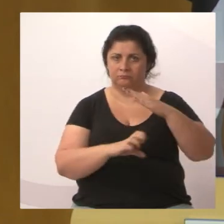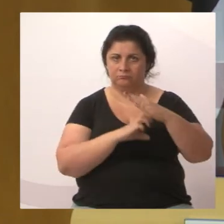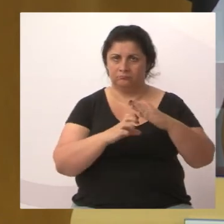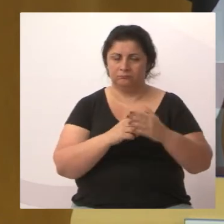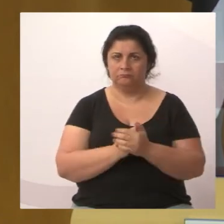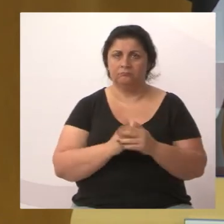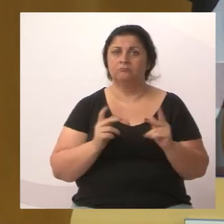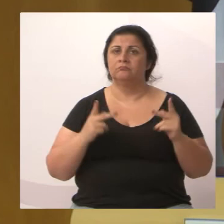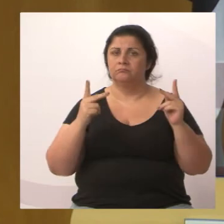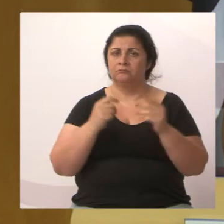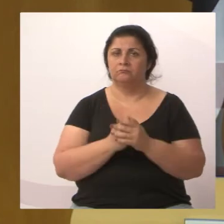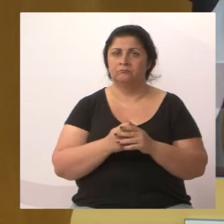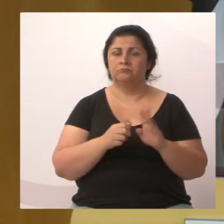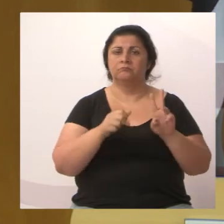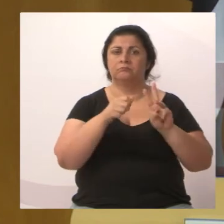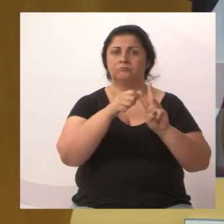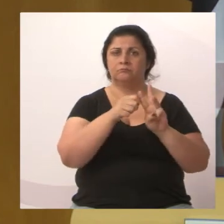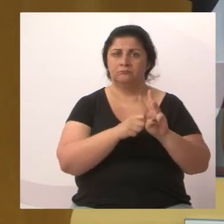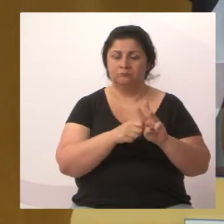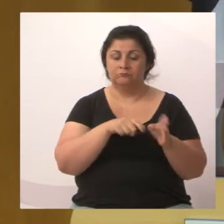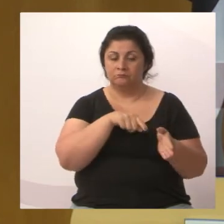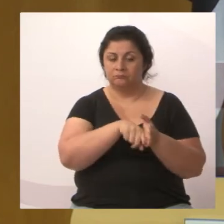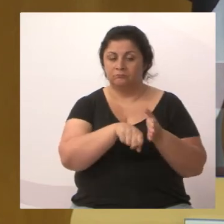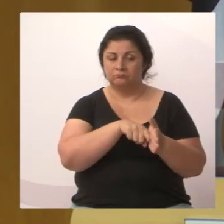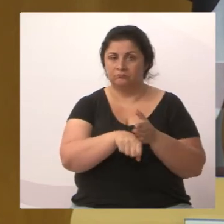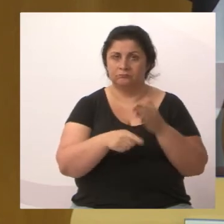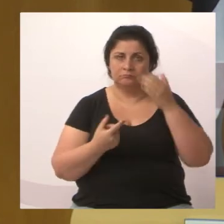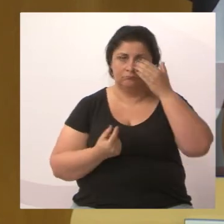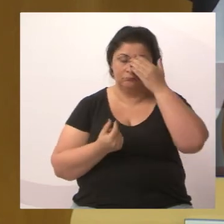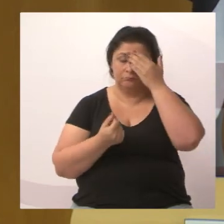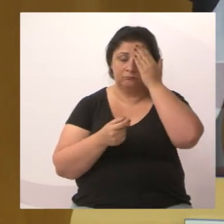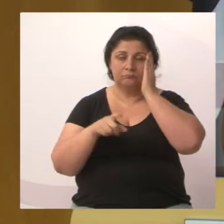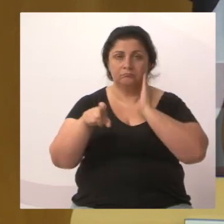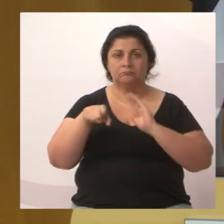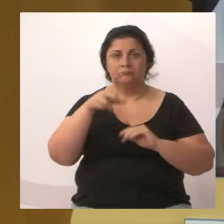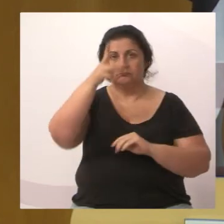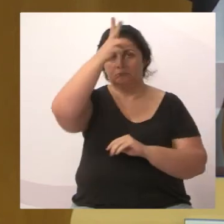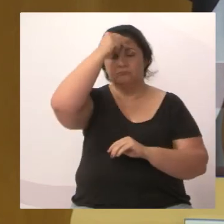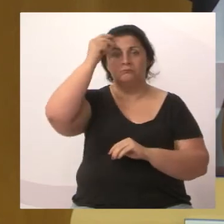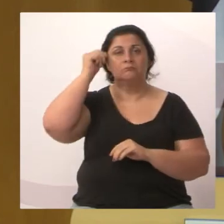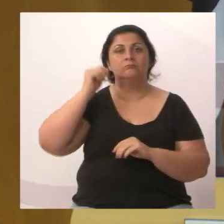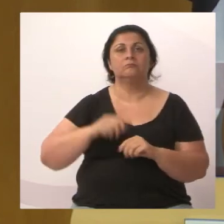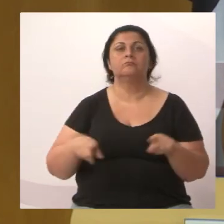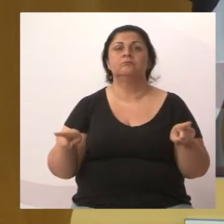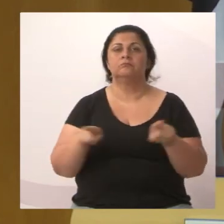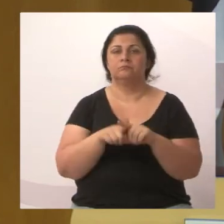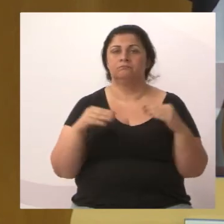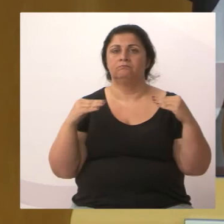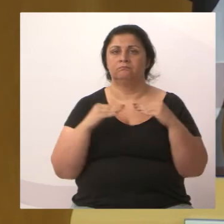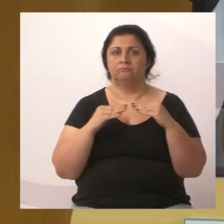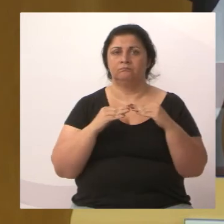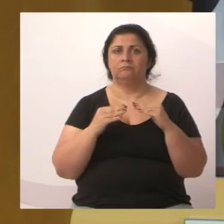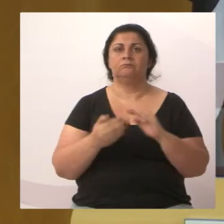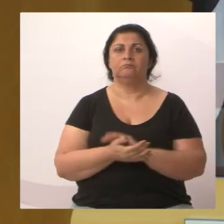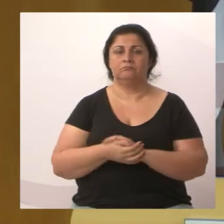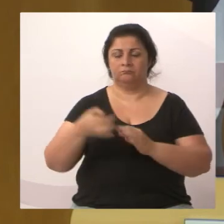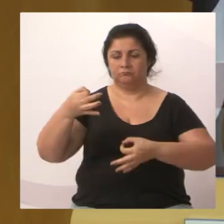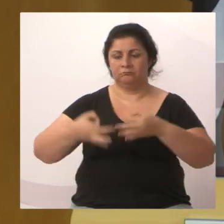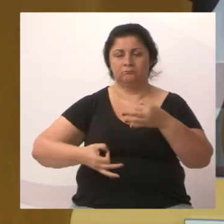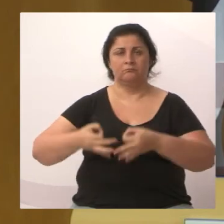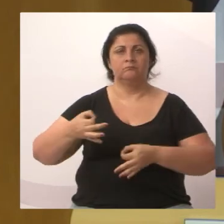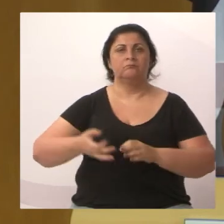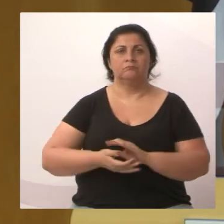ficaram 3 meses também avaliando as contas do ex-prefeito. Também concordaram com a decisão do Tribunal de